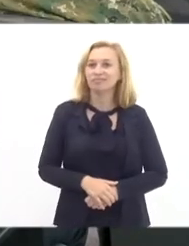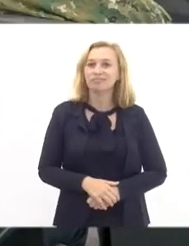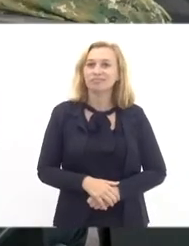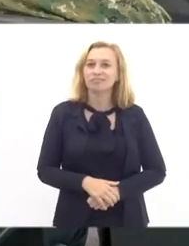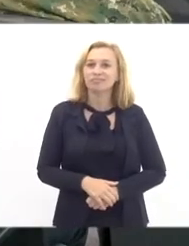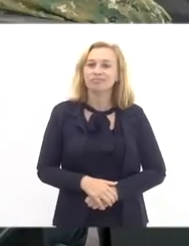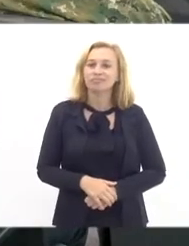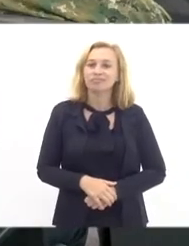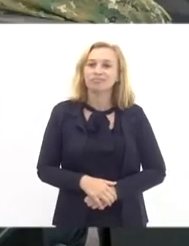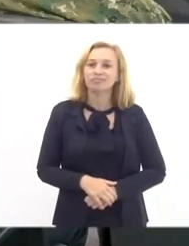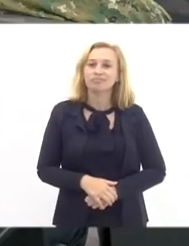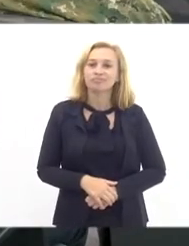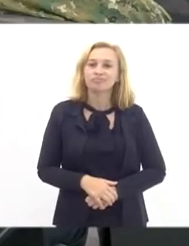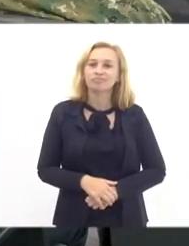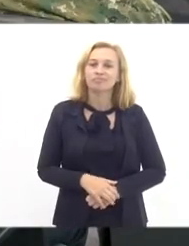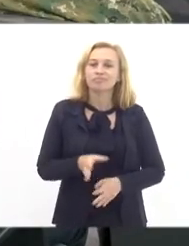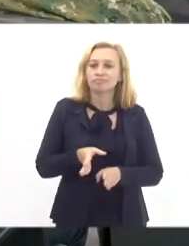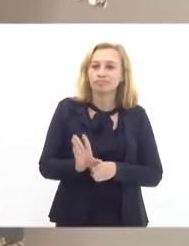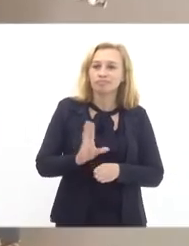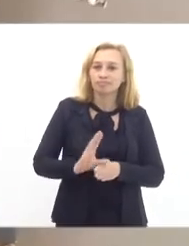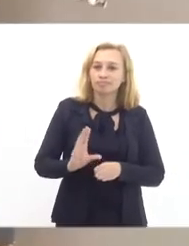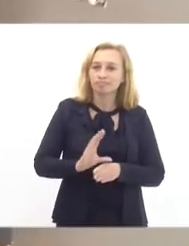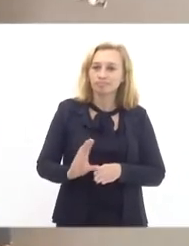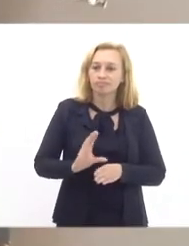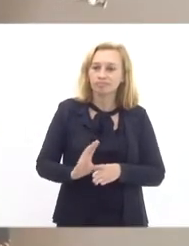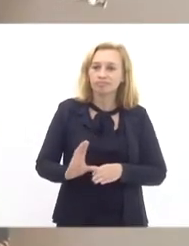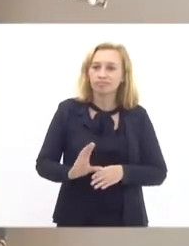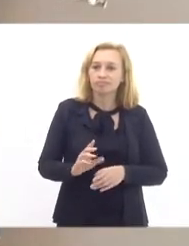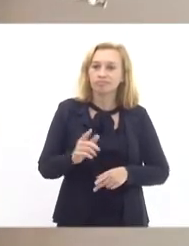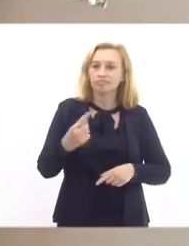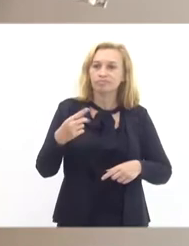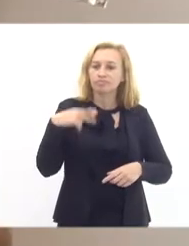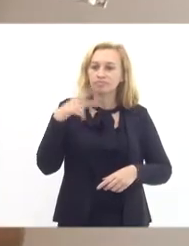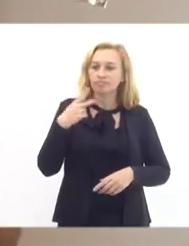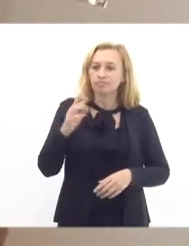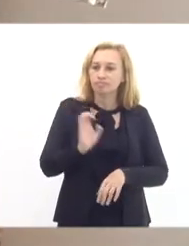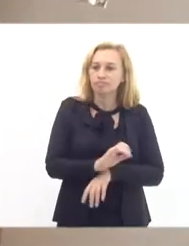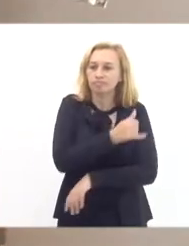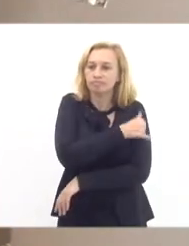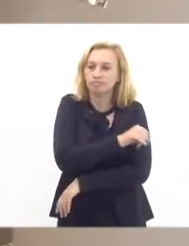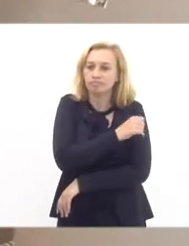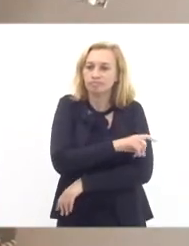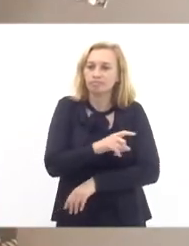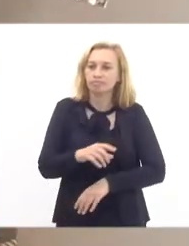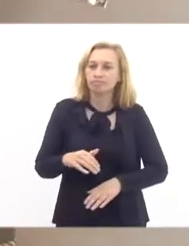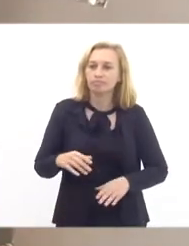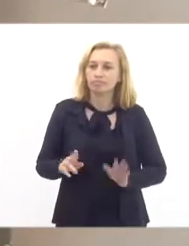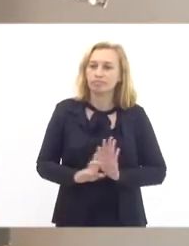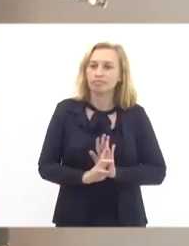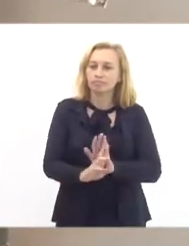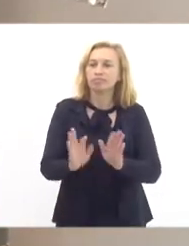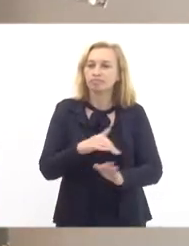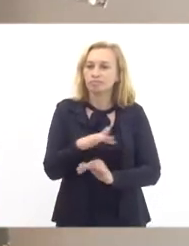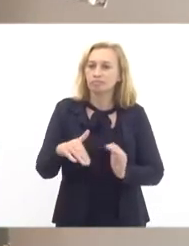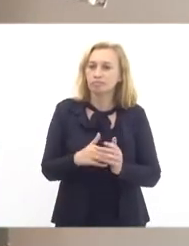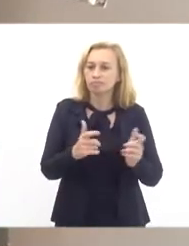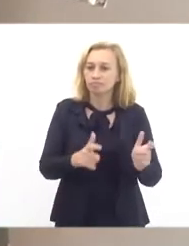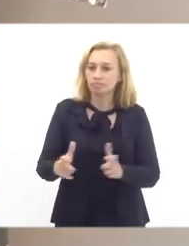E estou conselheira de políticas culturais do Estado do Rio de Janeiro e represento toda a Leste Fluminense,